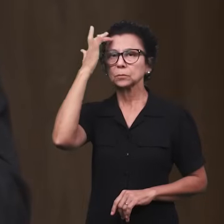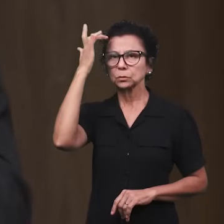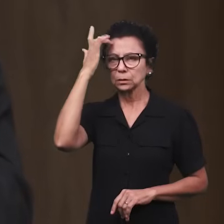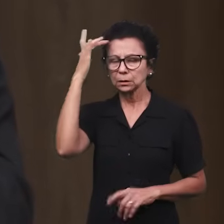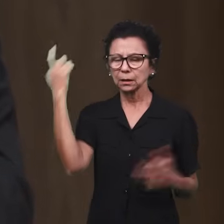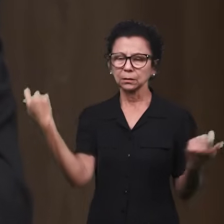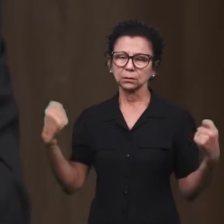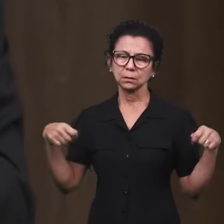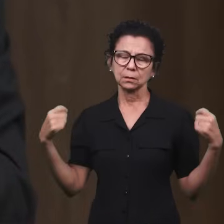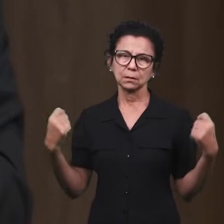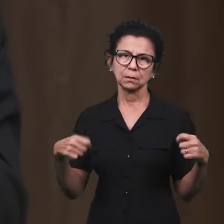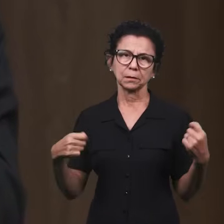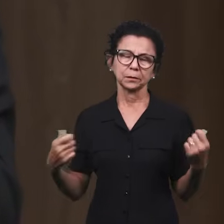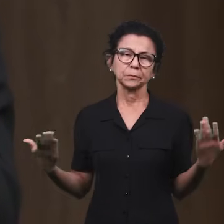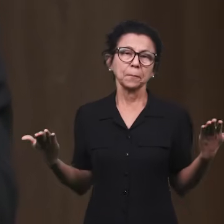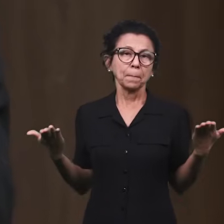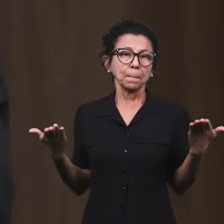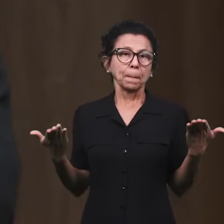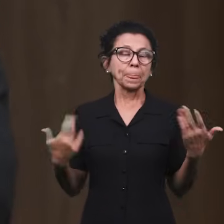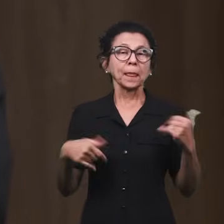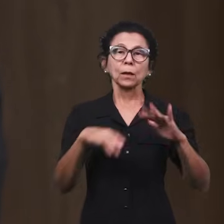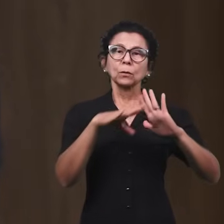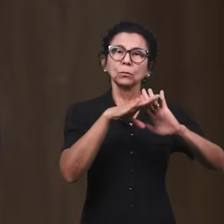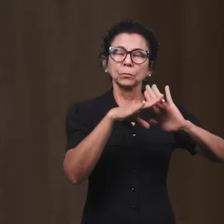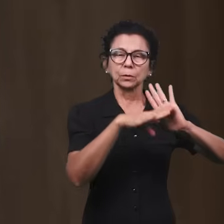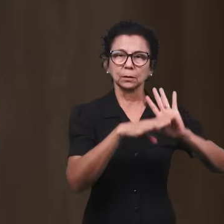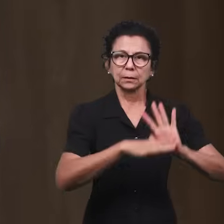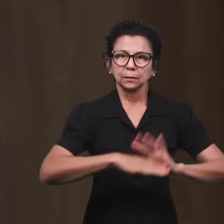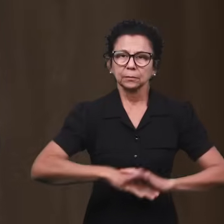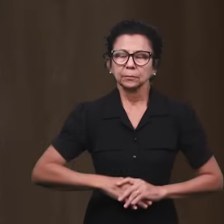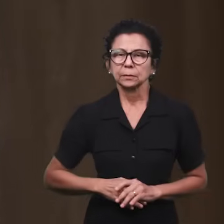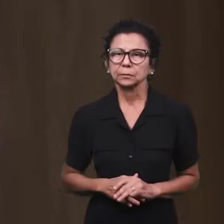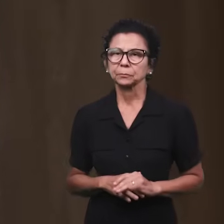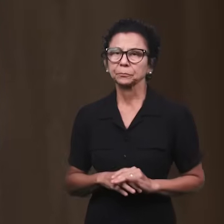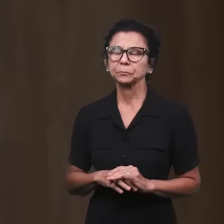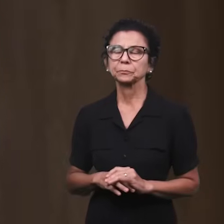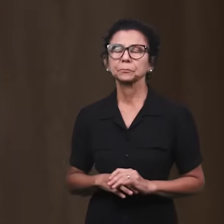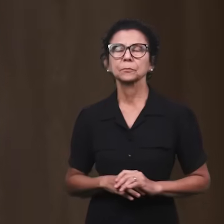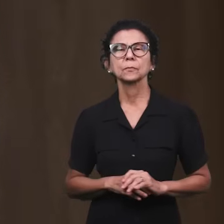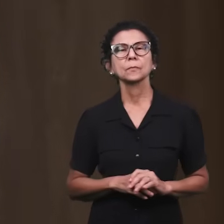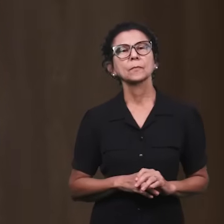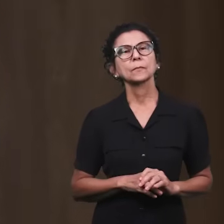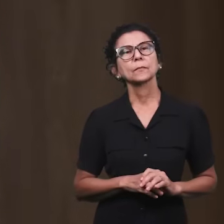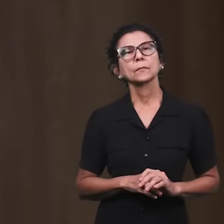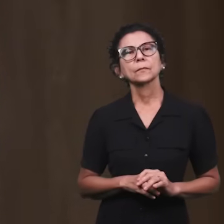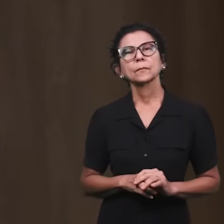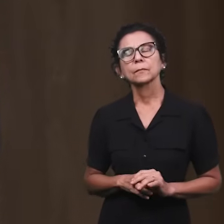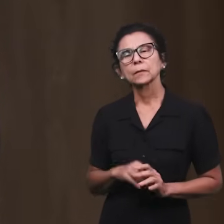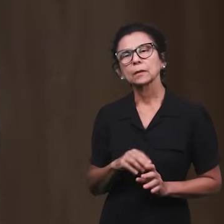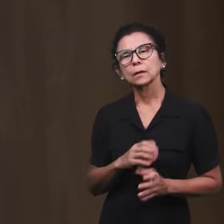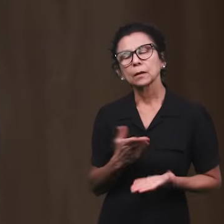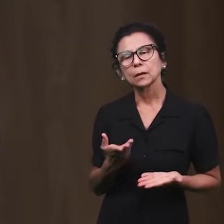maturidade. Então, no programa de hoje, nós queríamos falar com as famílias,